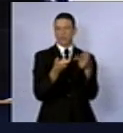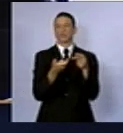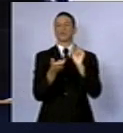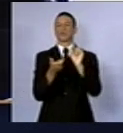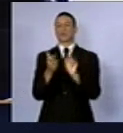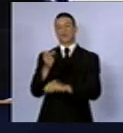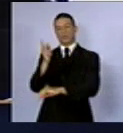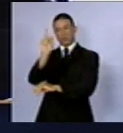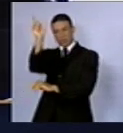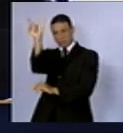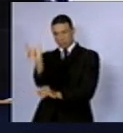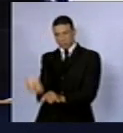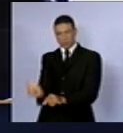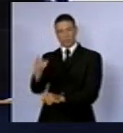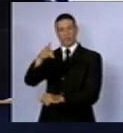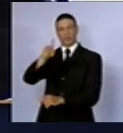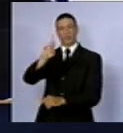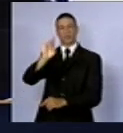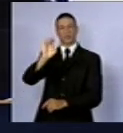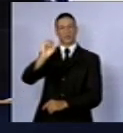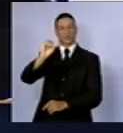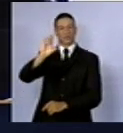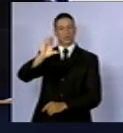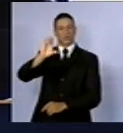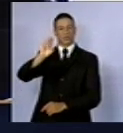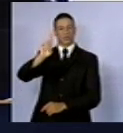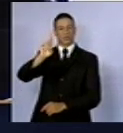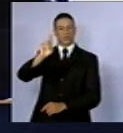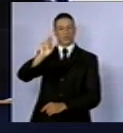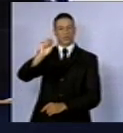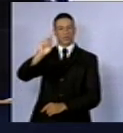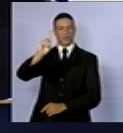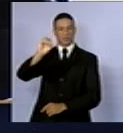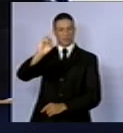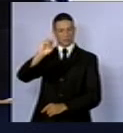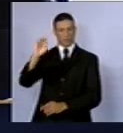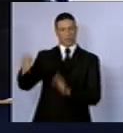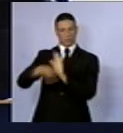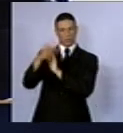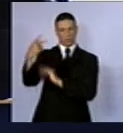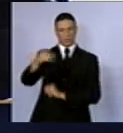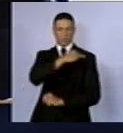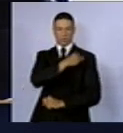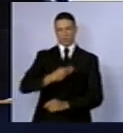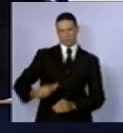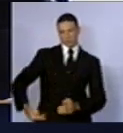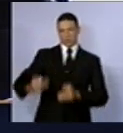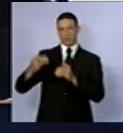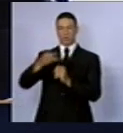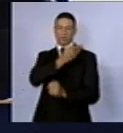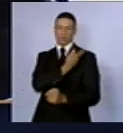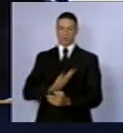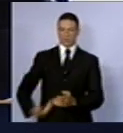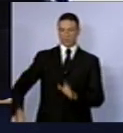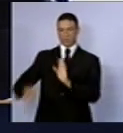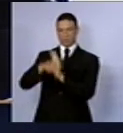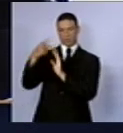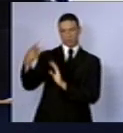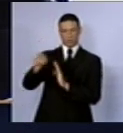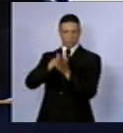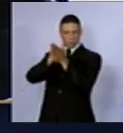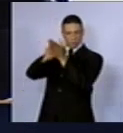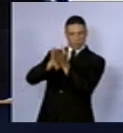subprocurador-geral da república o ministério público neste processo não é parte atua como fiscal